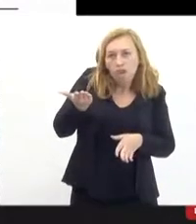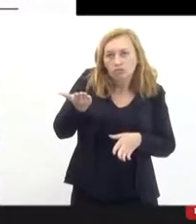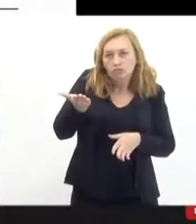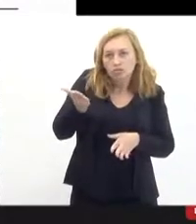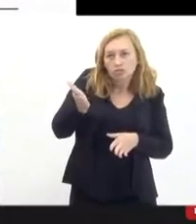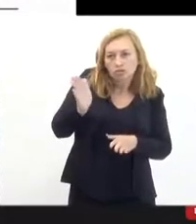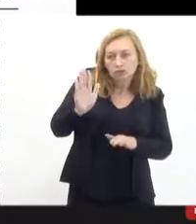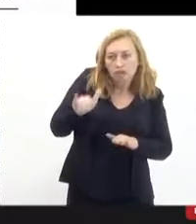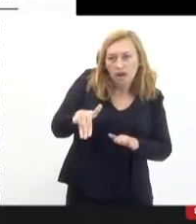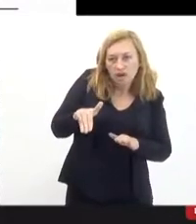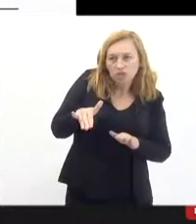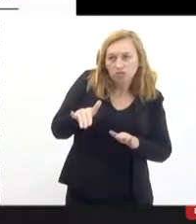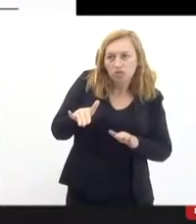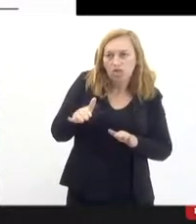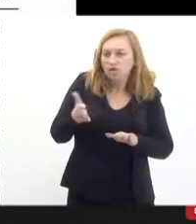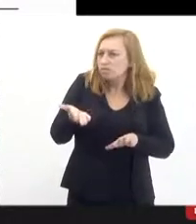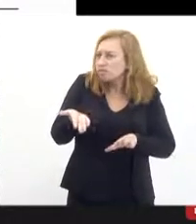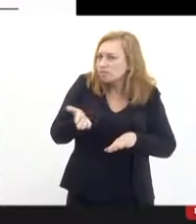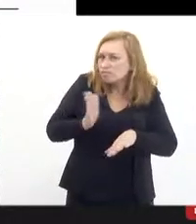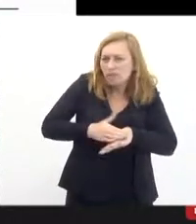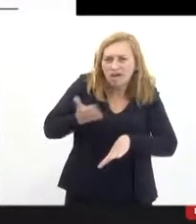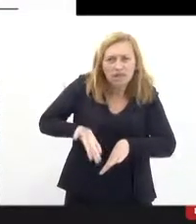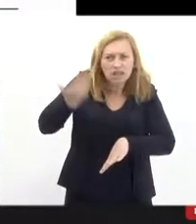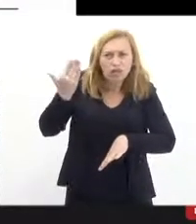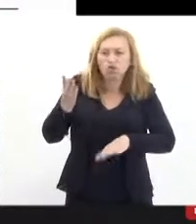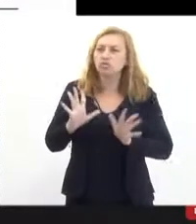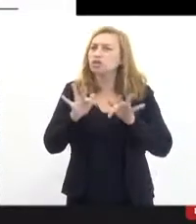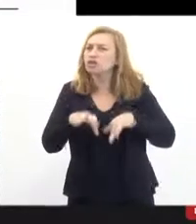e altíssima, aqui no final nós temos até